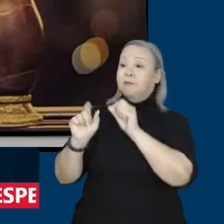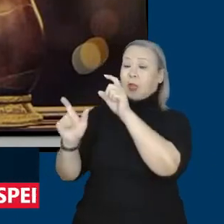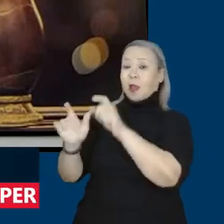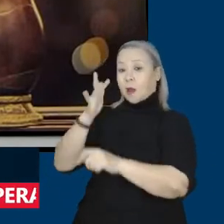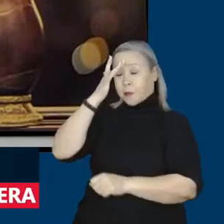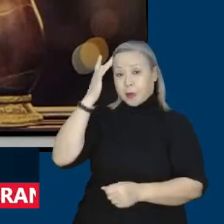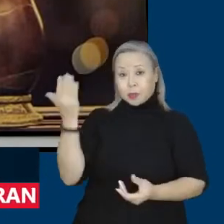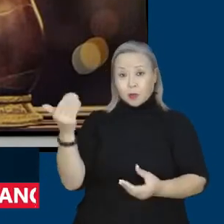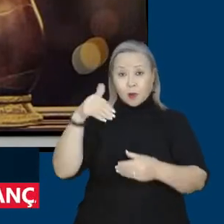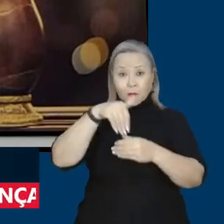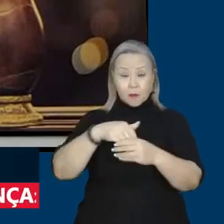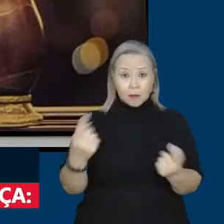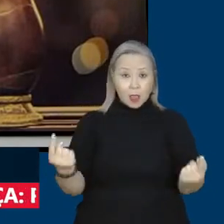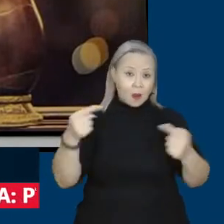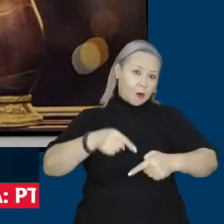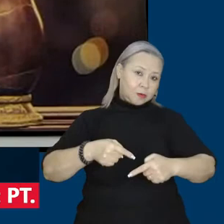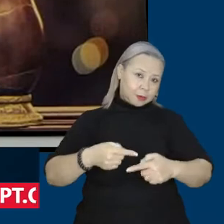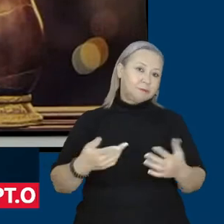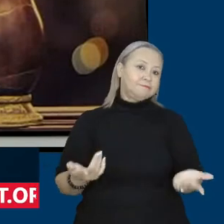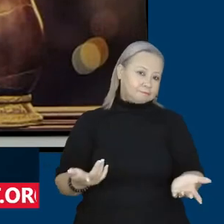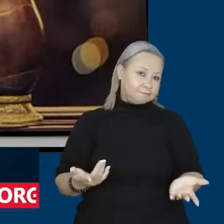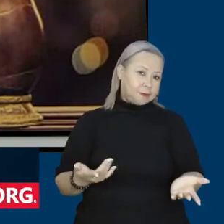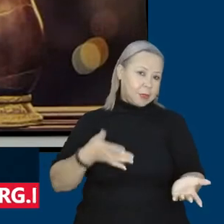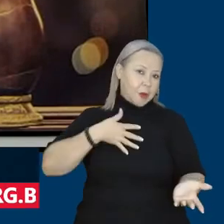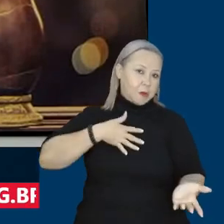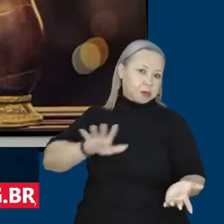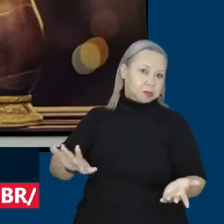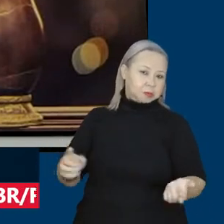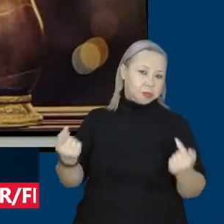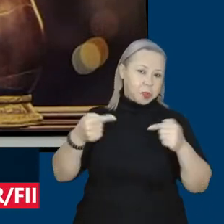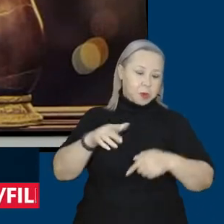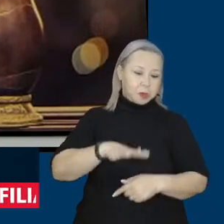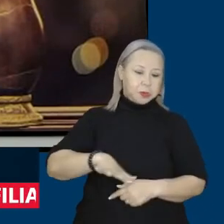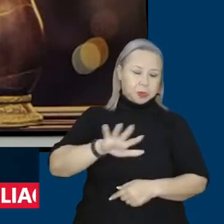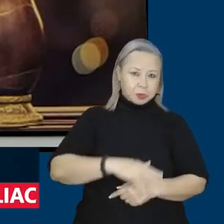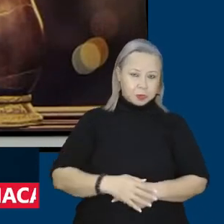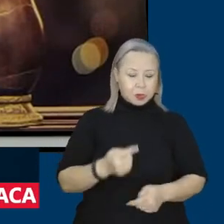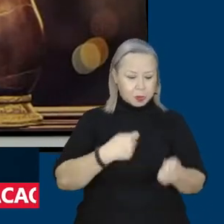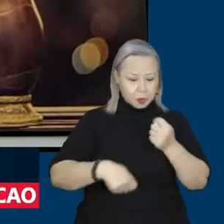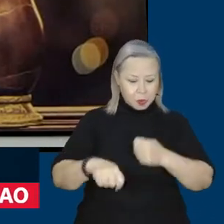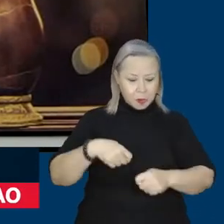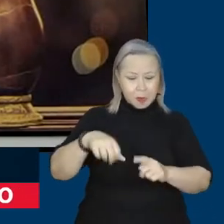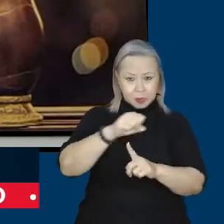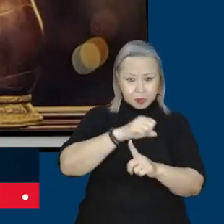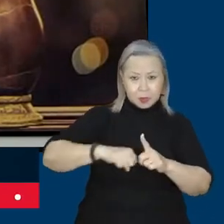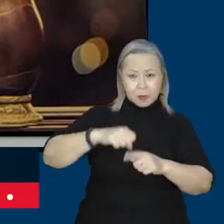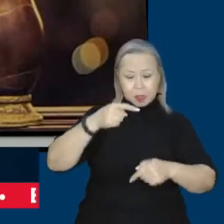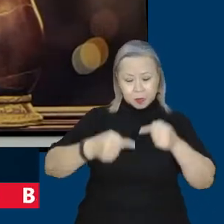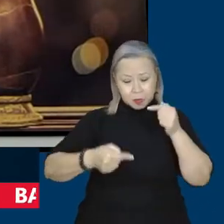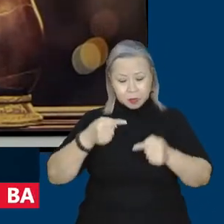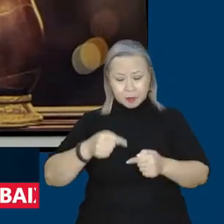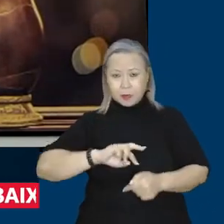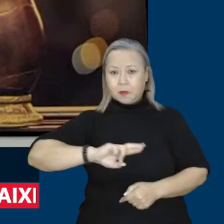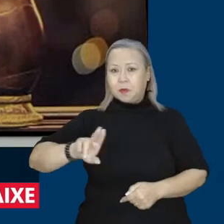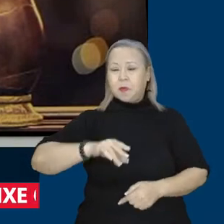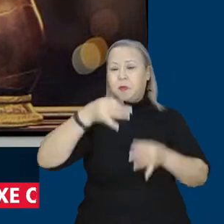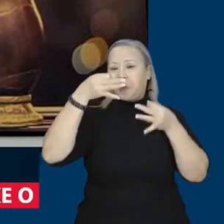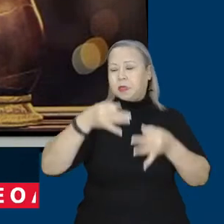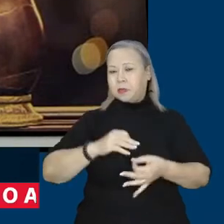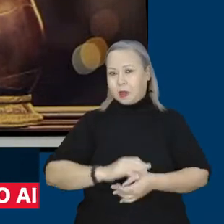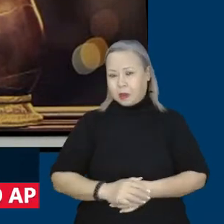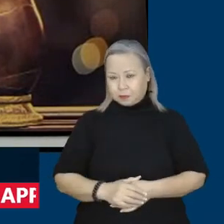contra tudo isso politicamente economicamente socialmente não é correto